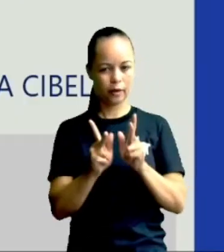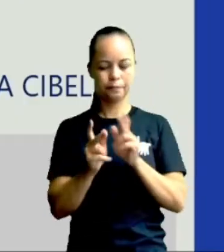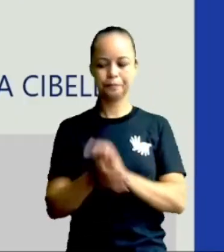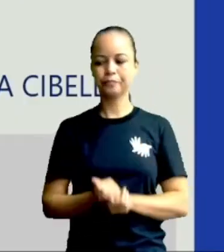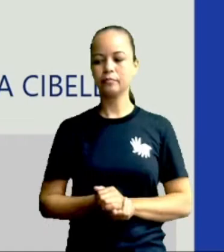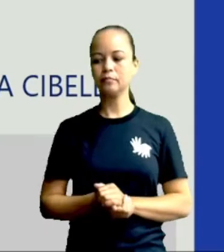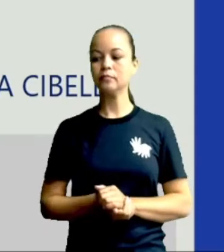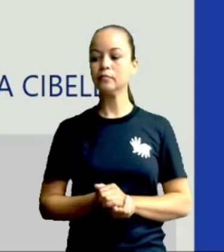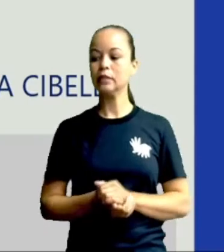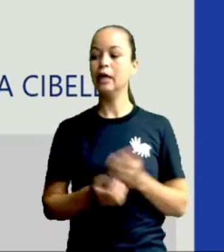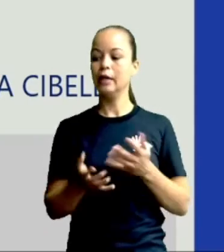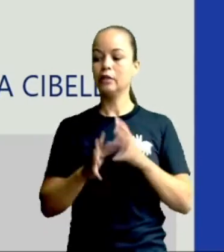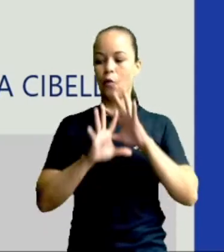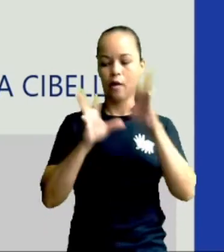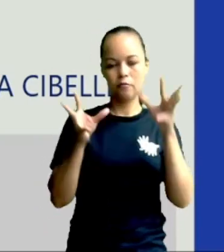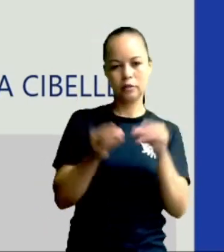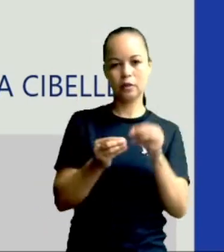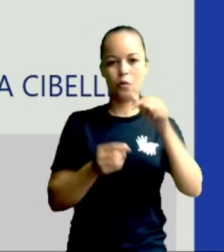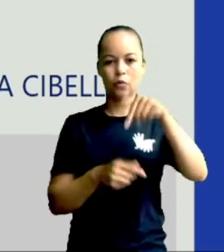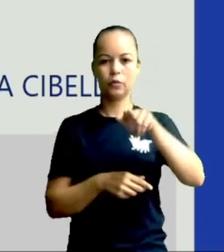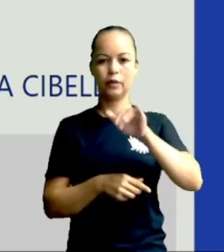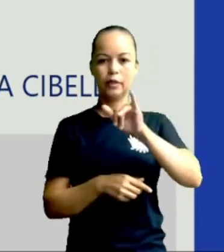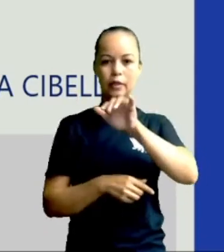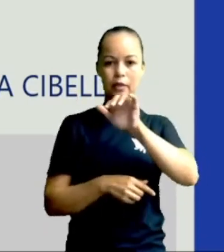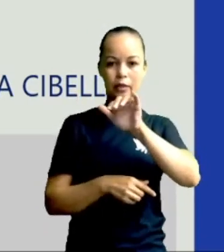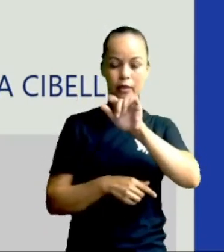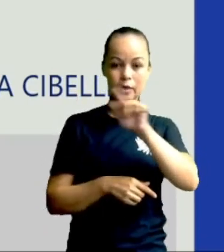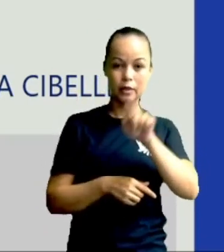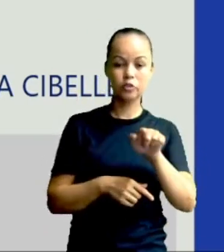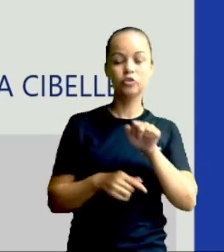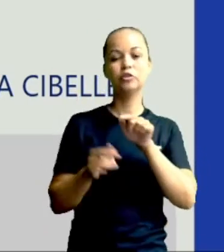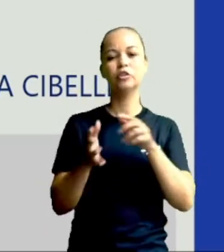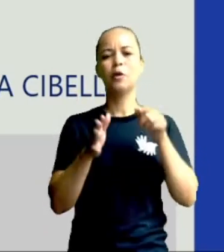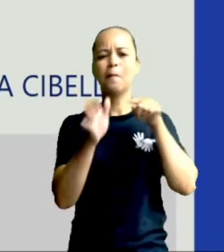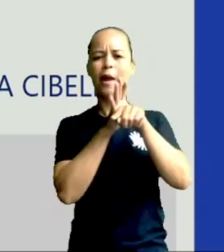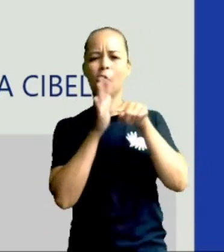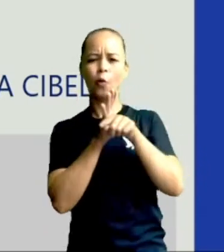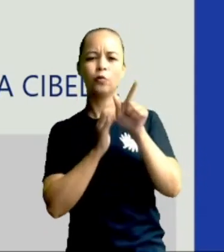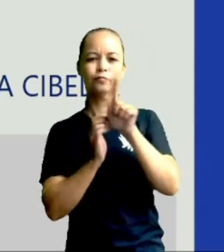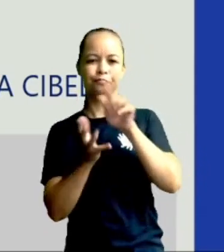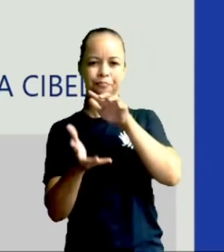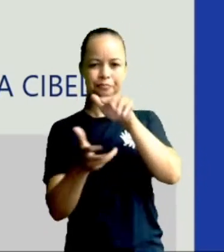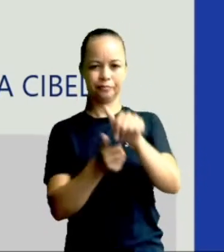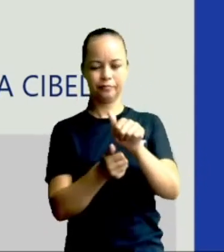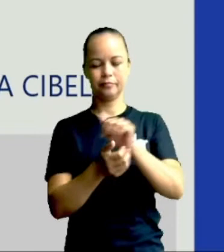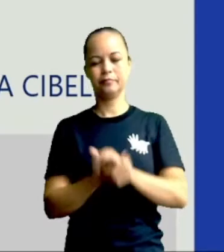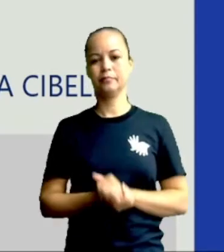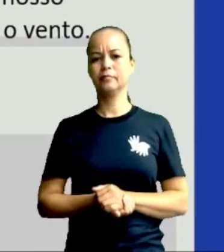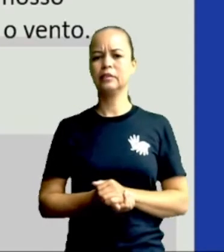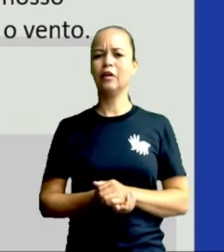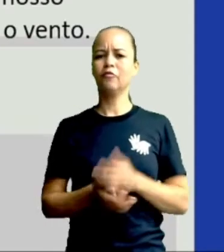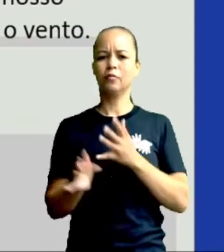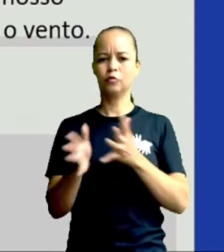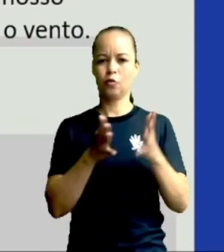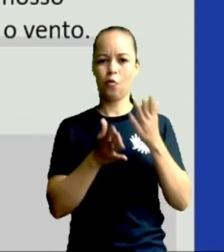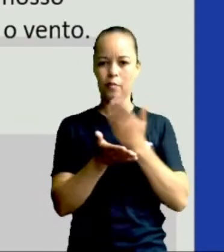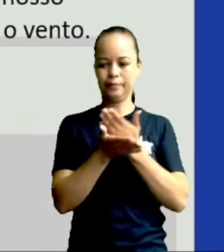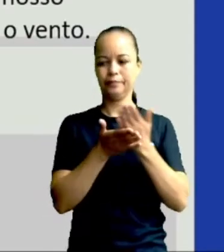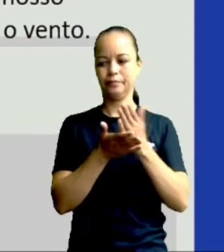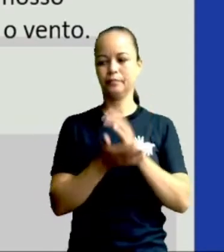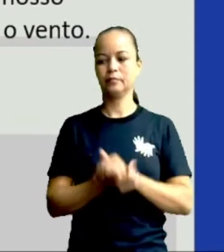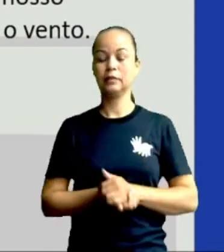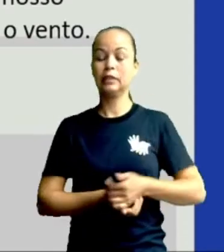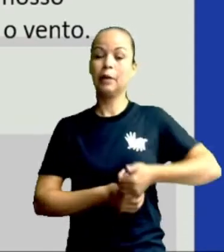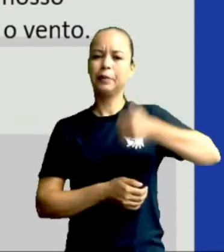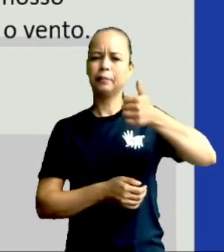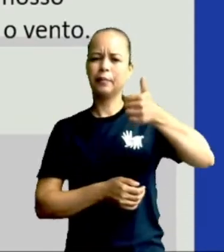aí, revisão com quiz de perguntas de geografia. Vamos lá, vamos começar a relembrar algumas aulas.